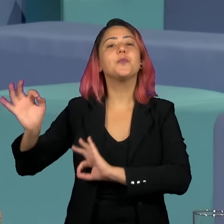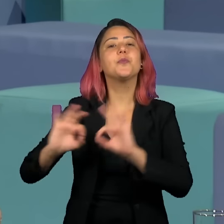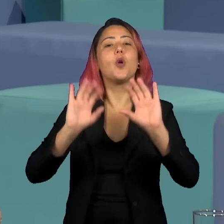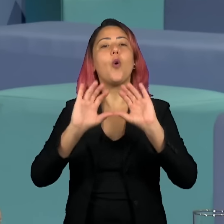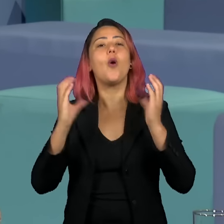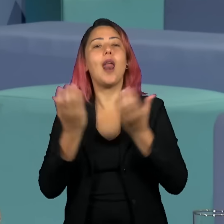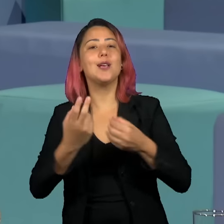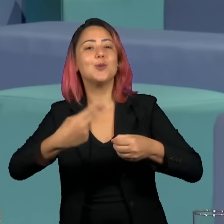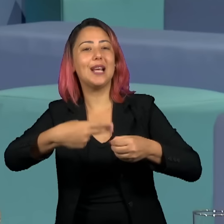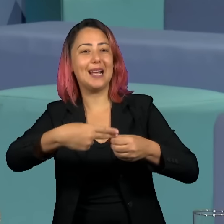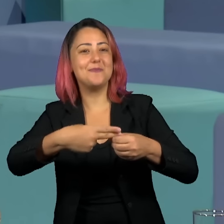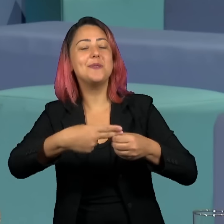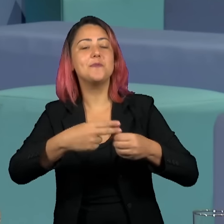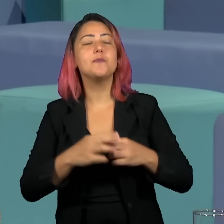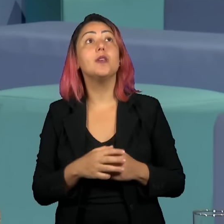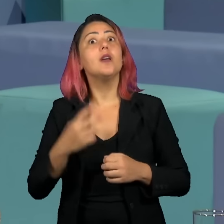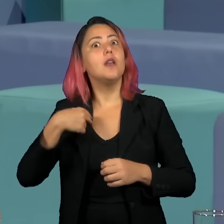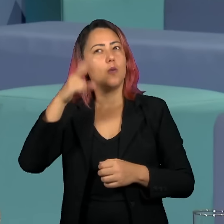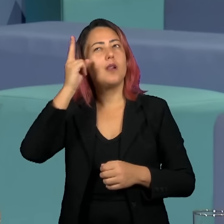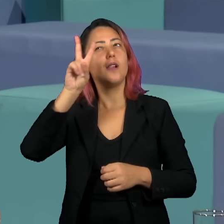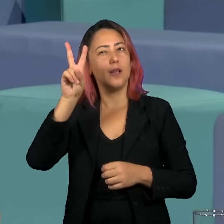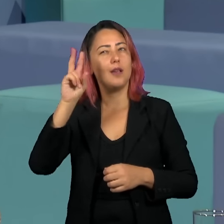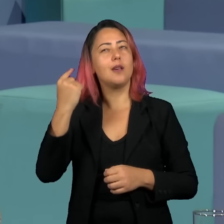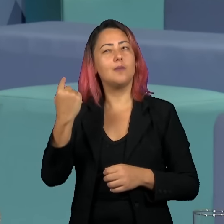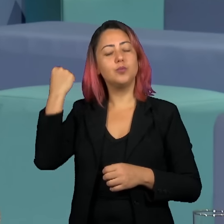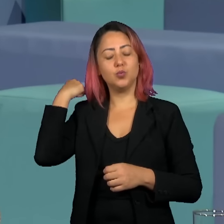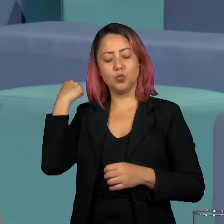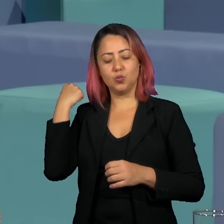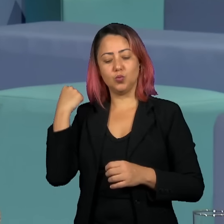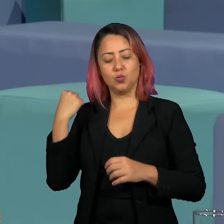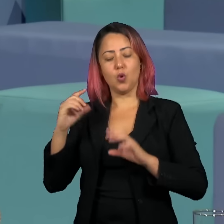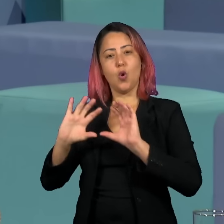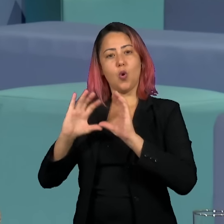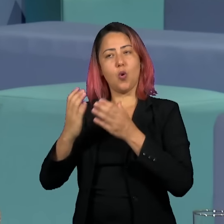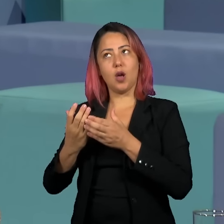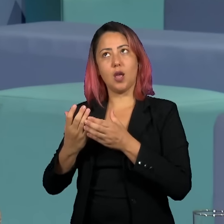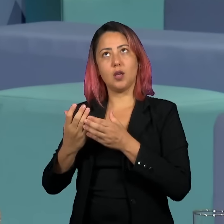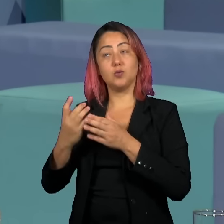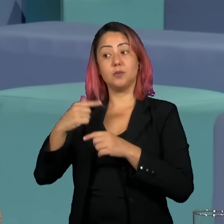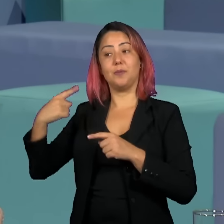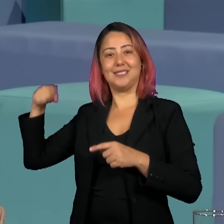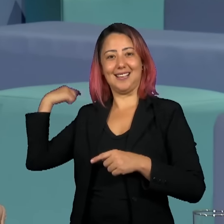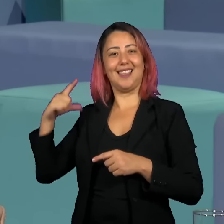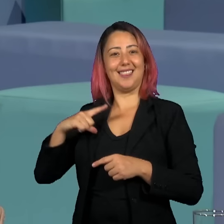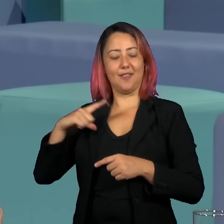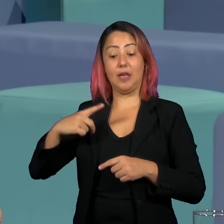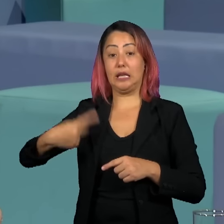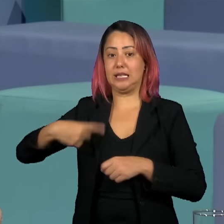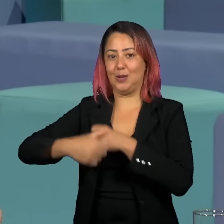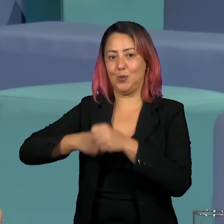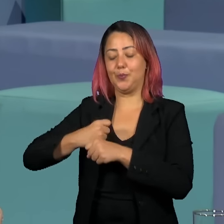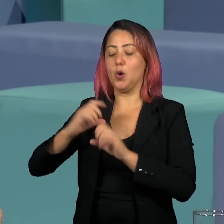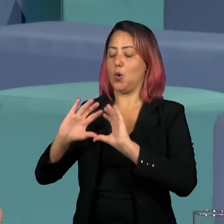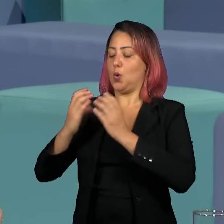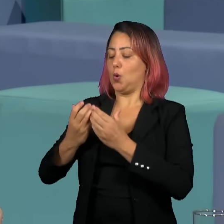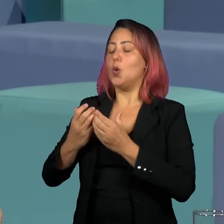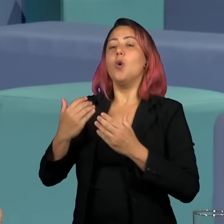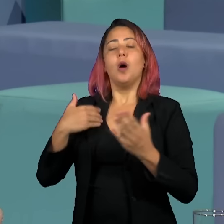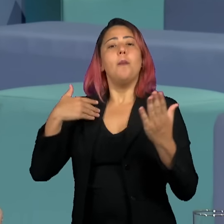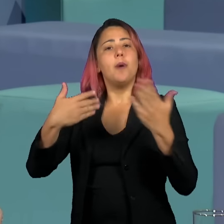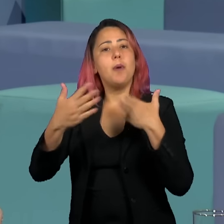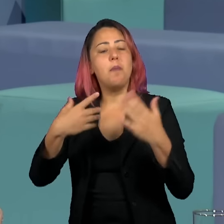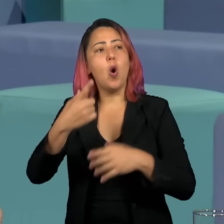na Unicamp e eu me lembro eh eu estive no Congresso do ano na semana passada desse ano aí eu falei bastante isso olha